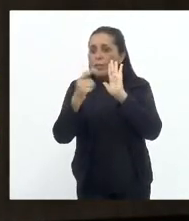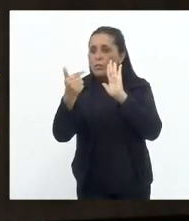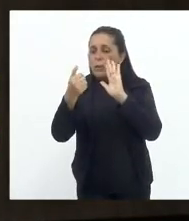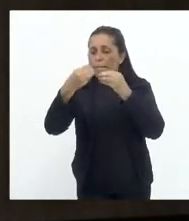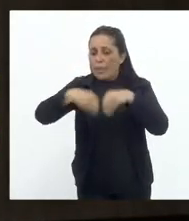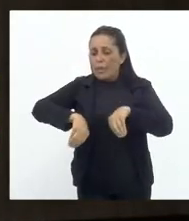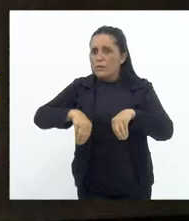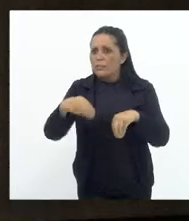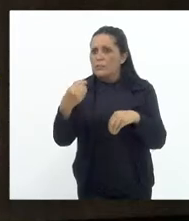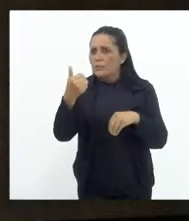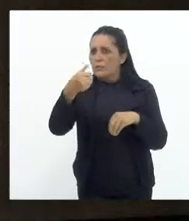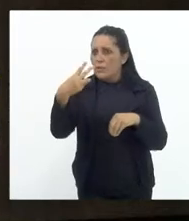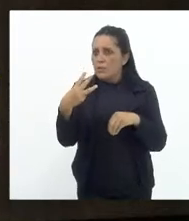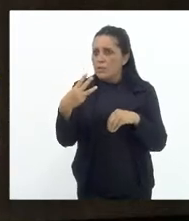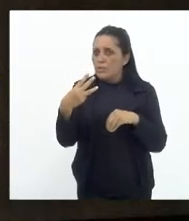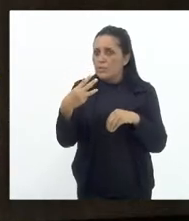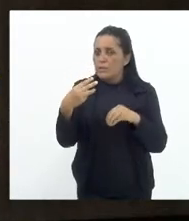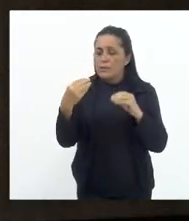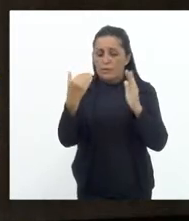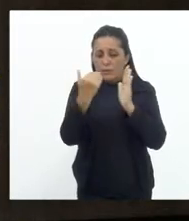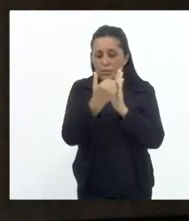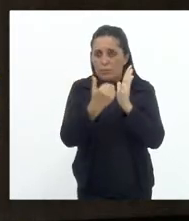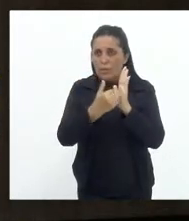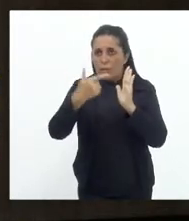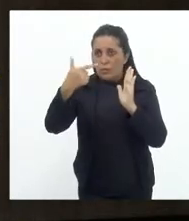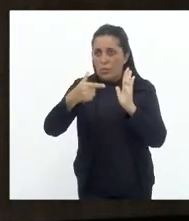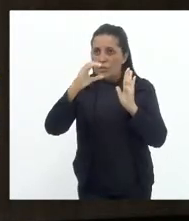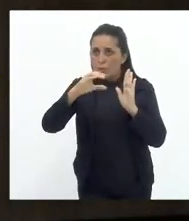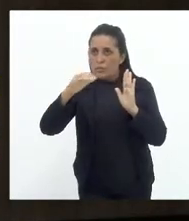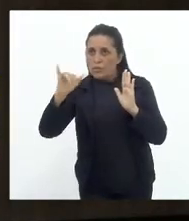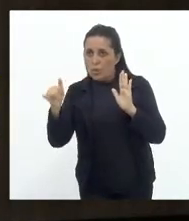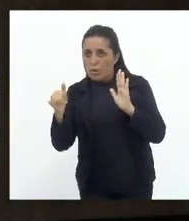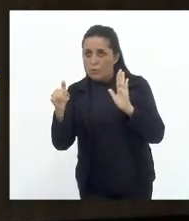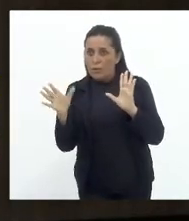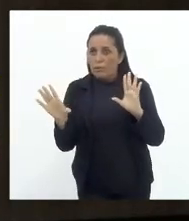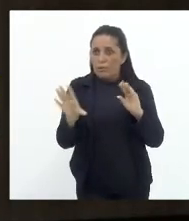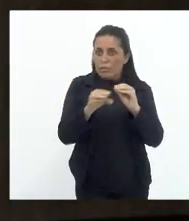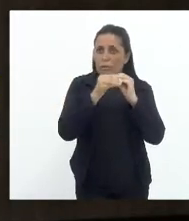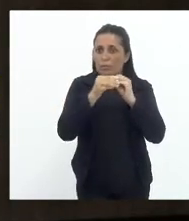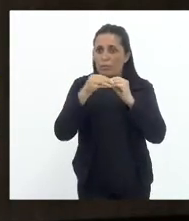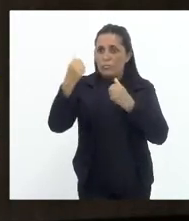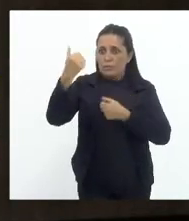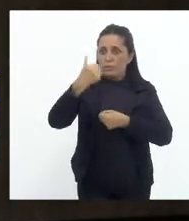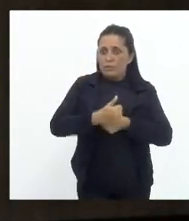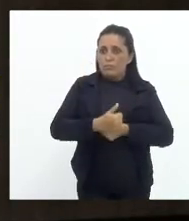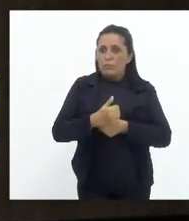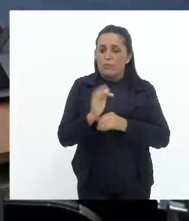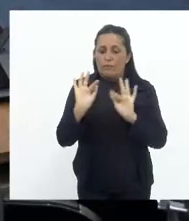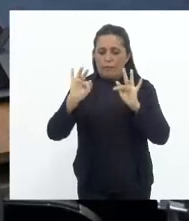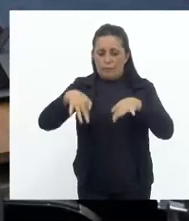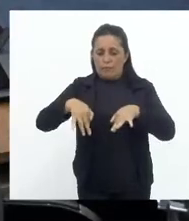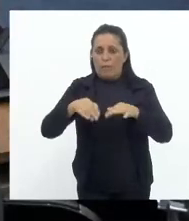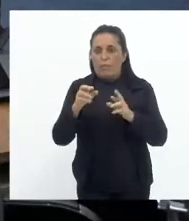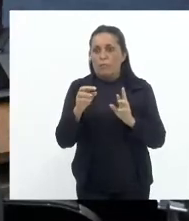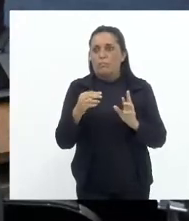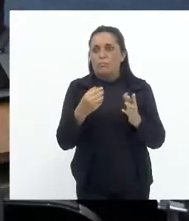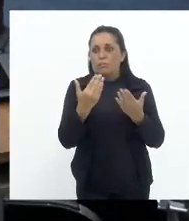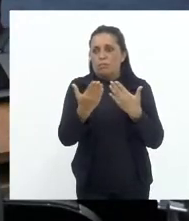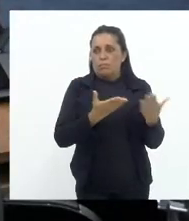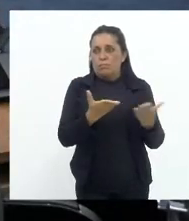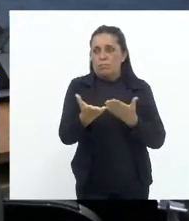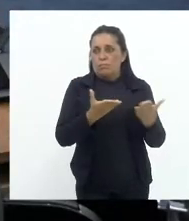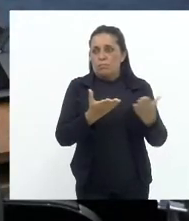13 pela Emenda dois da ccj concluindo para o substitutivo e pedindo forma final de redação